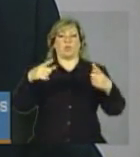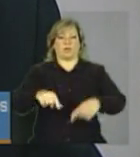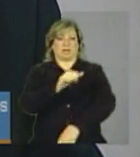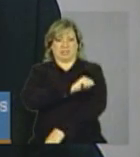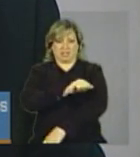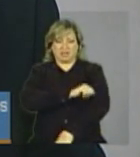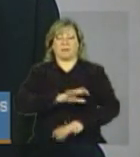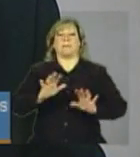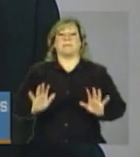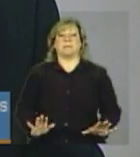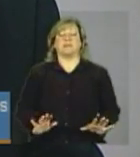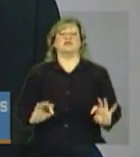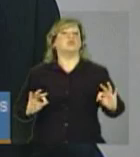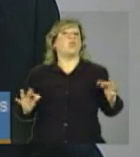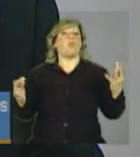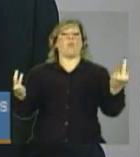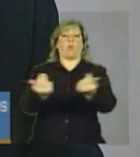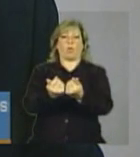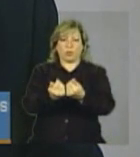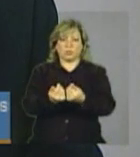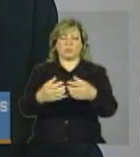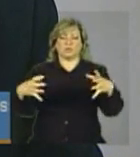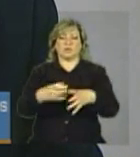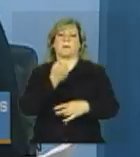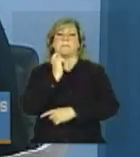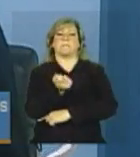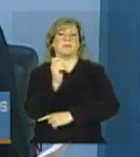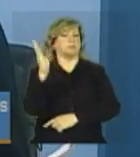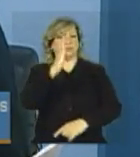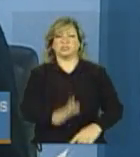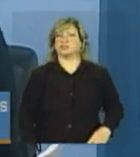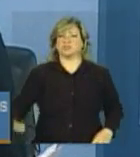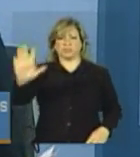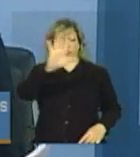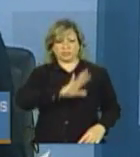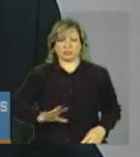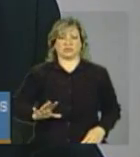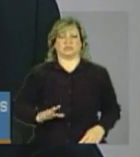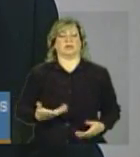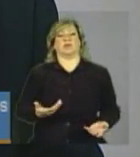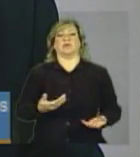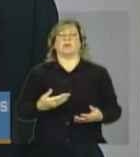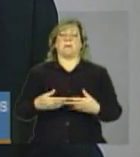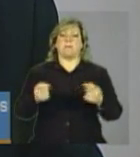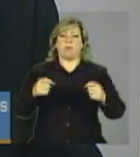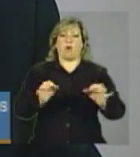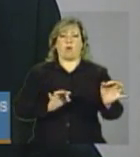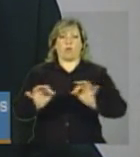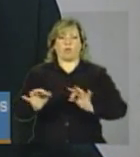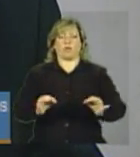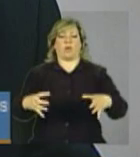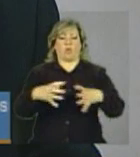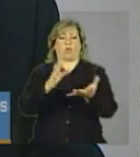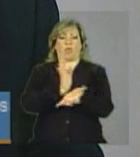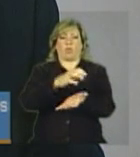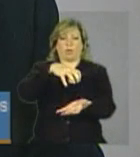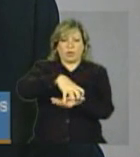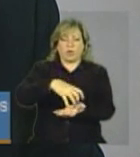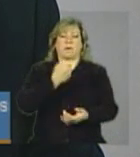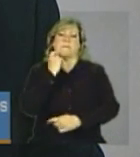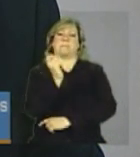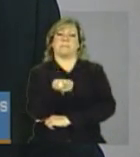Reis, mas para todas as comunidades e pescadores no país, organizados seja pelas colônias de pescadores, seja